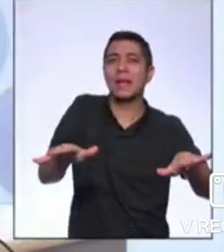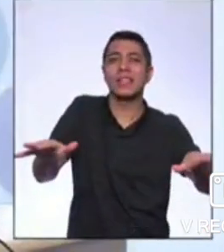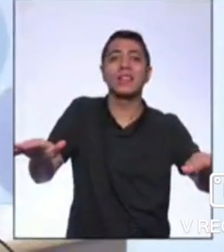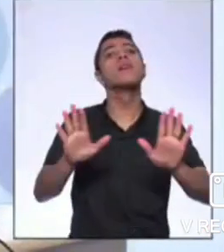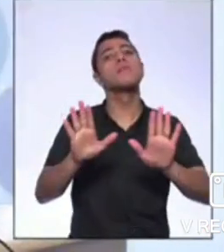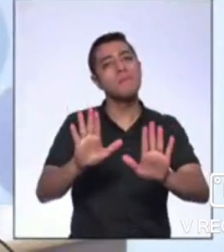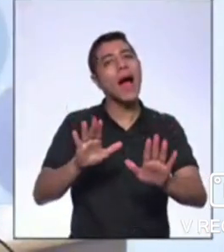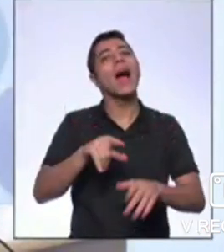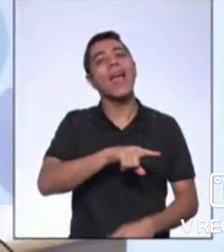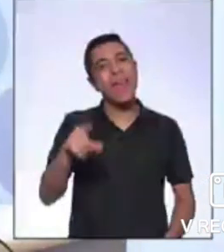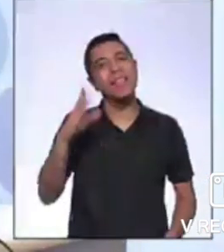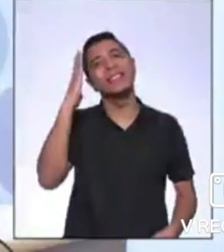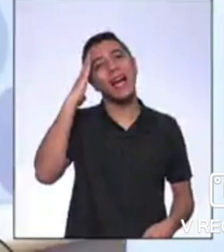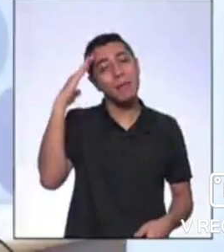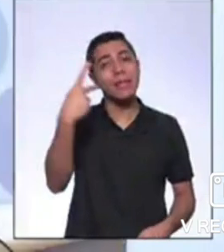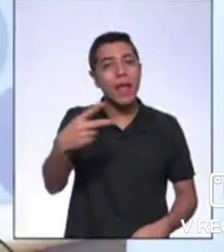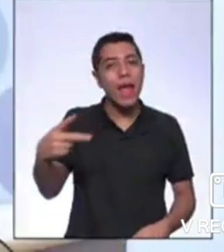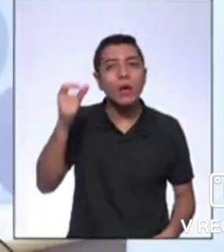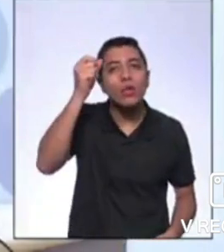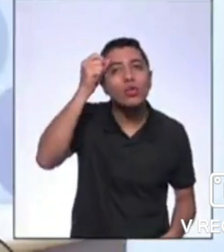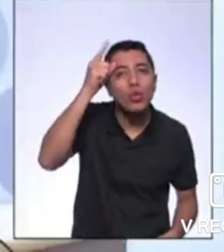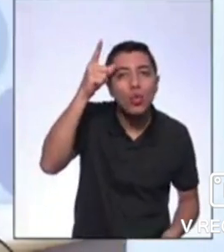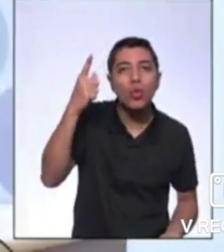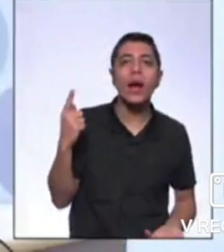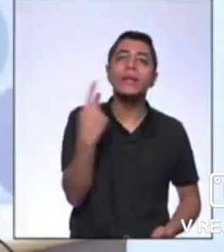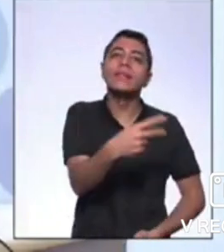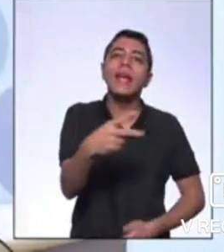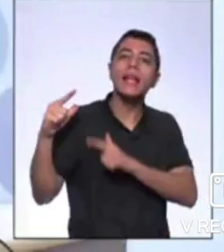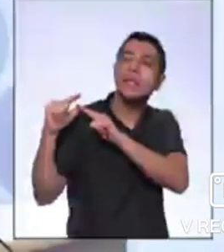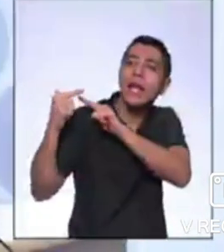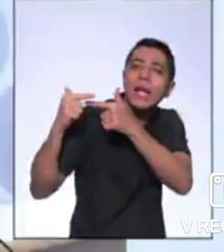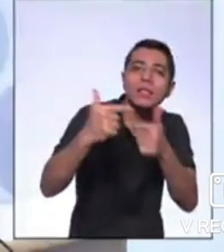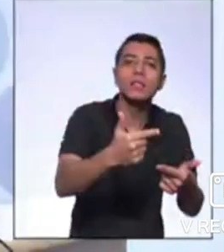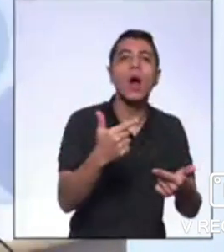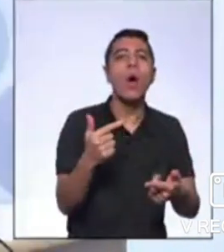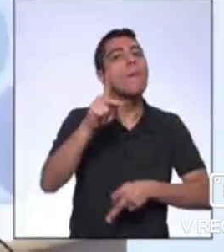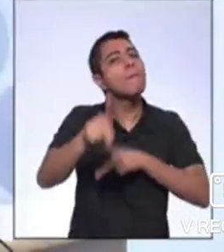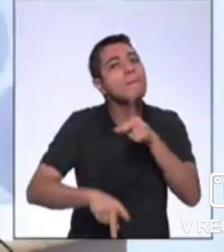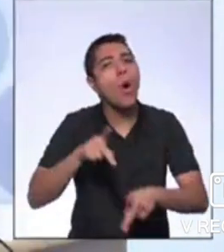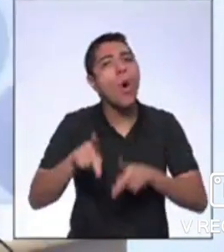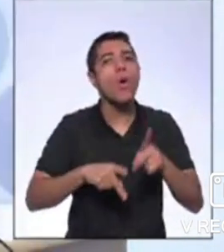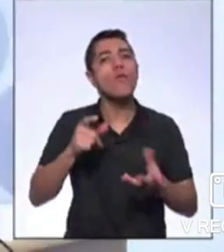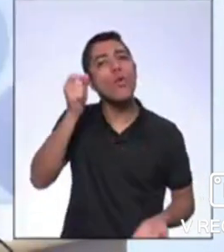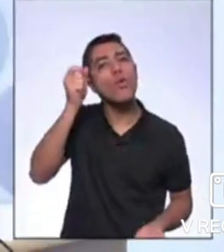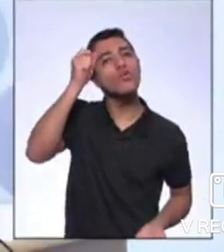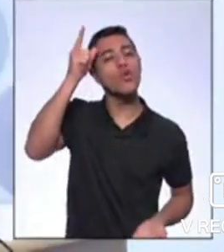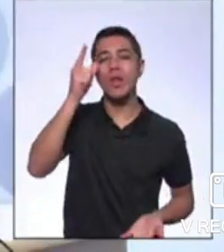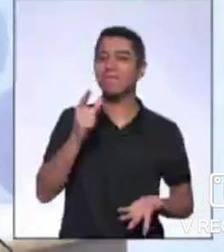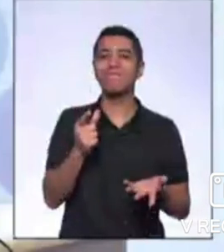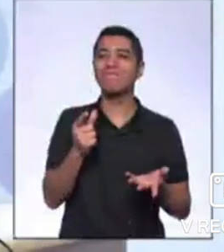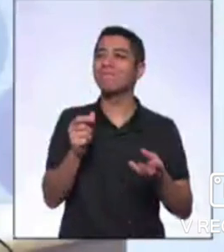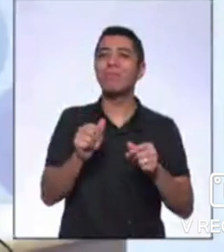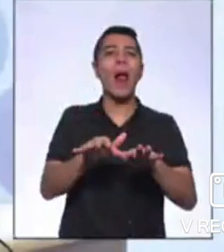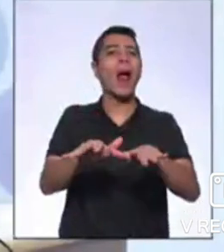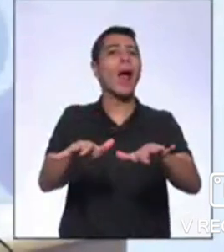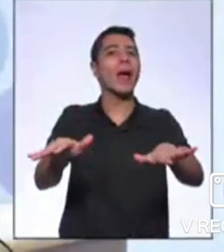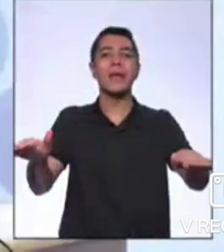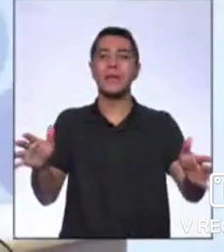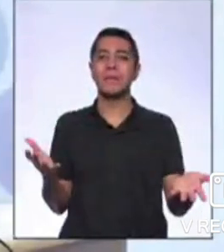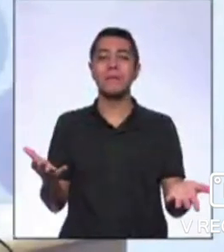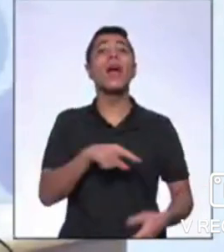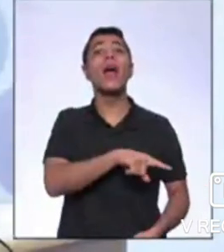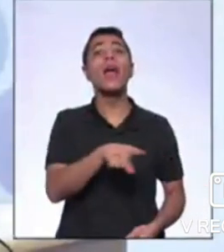tradição, para a cultura, né? Para a unidade enquanto povo. Então, o que eles decidem fazer? Onde a gente